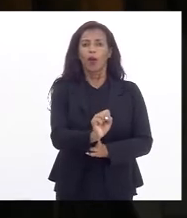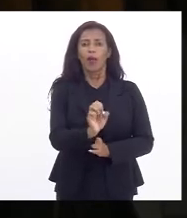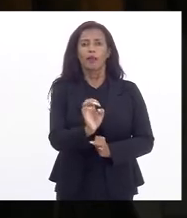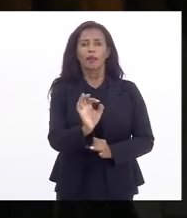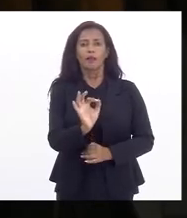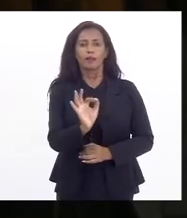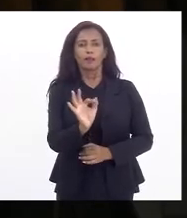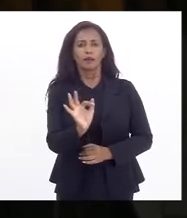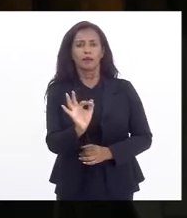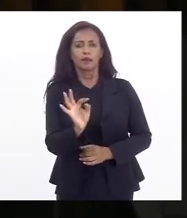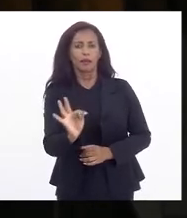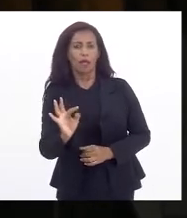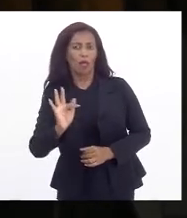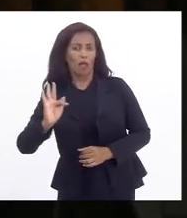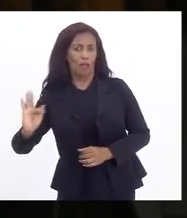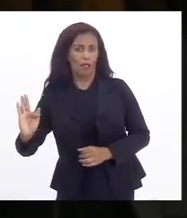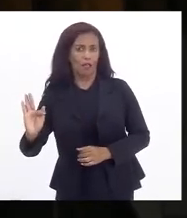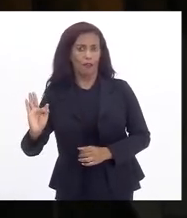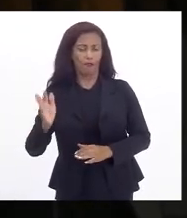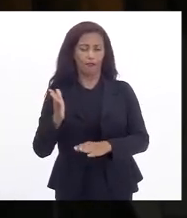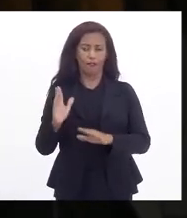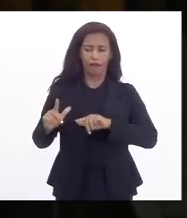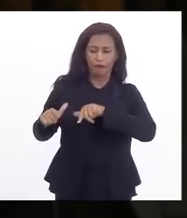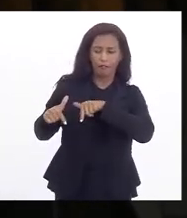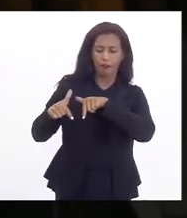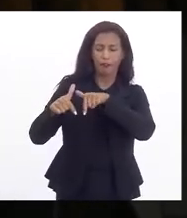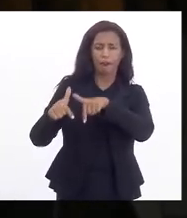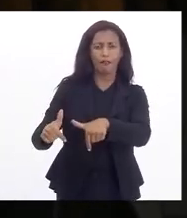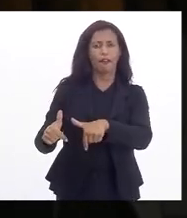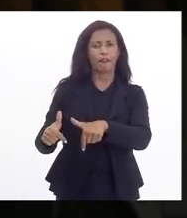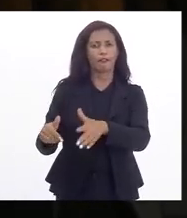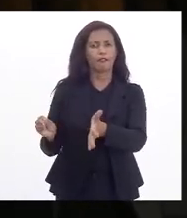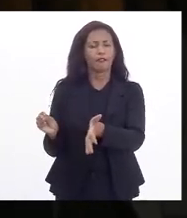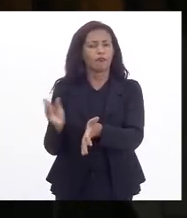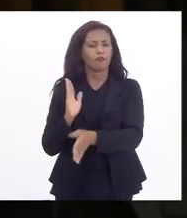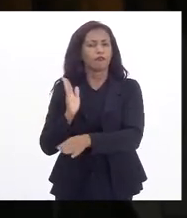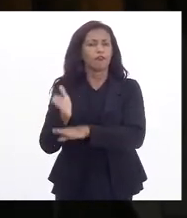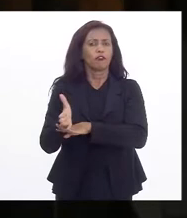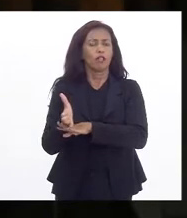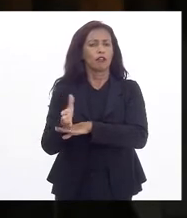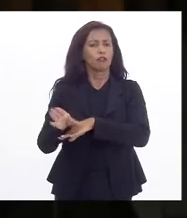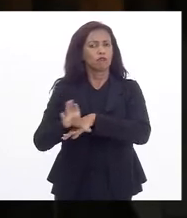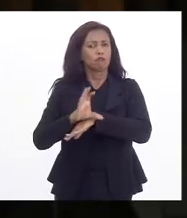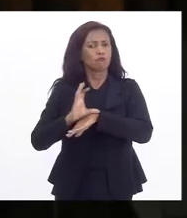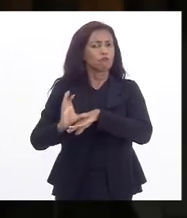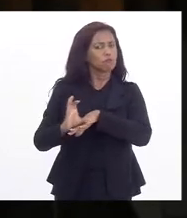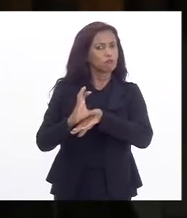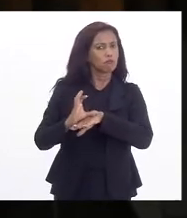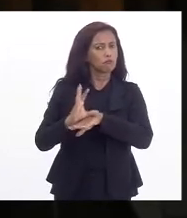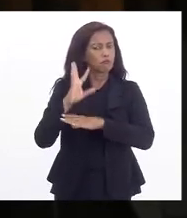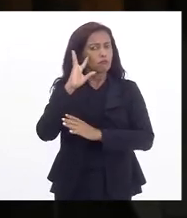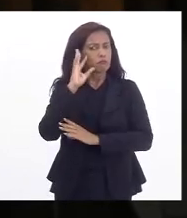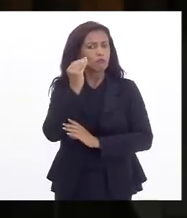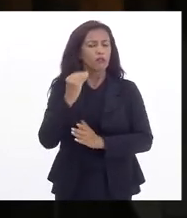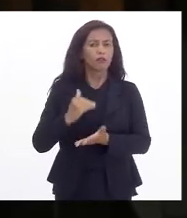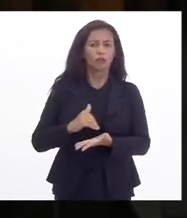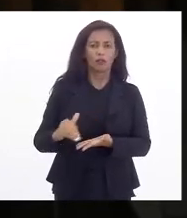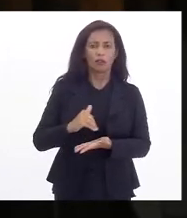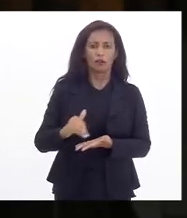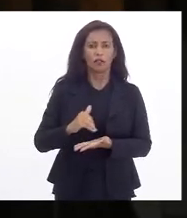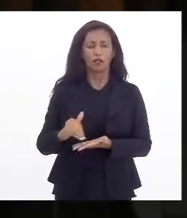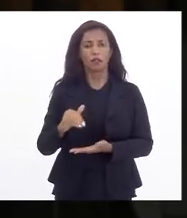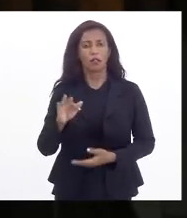federal em ação direta de inconstitucionalidade que decidiu que a secretaria